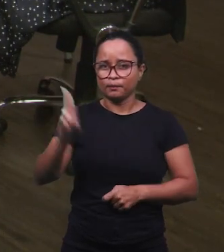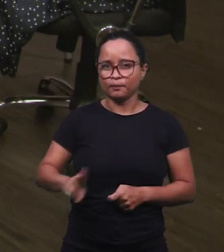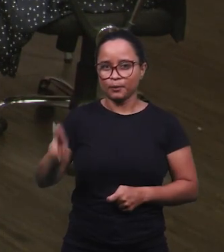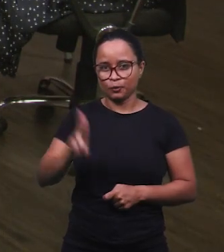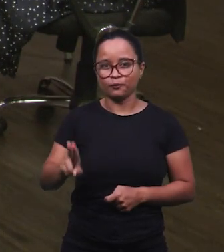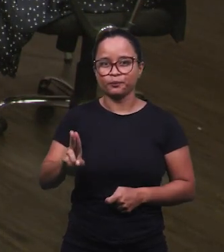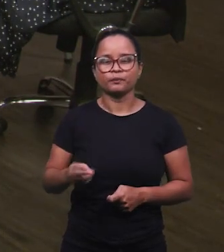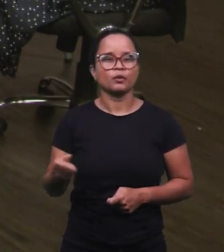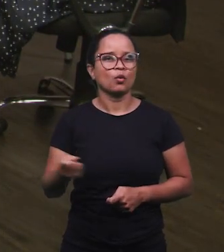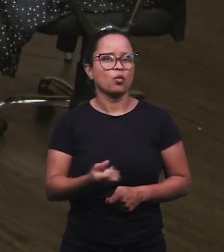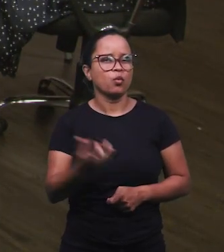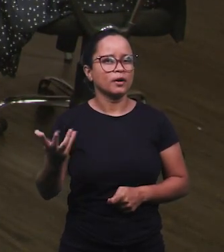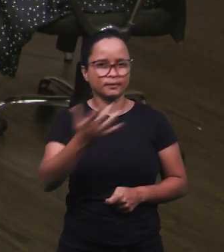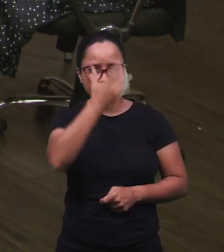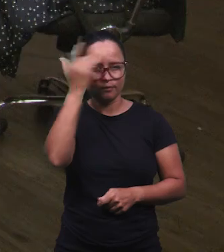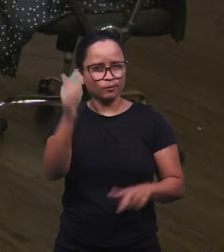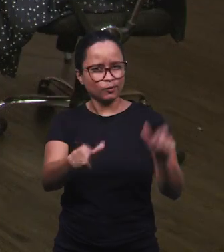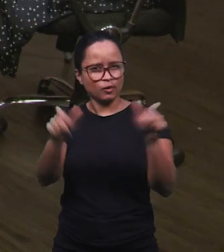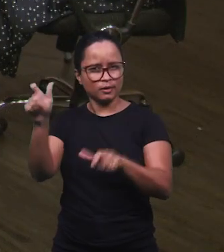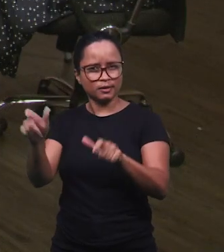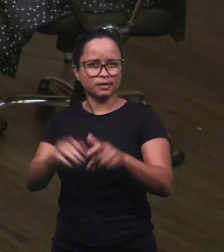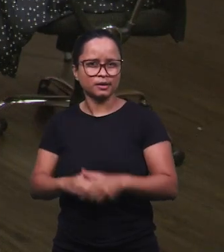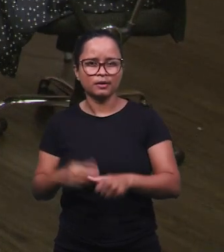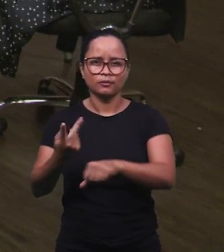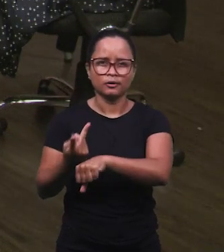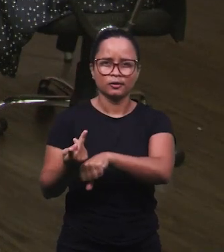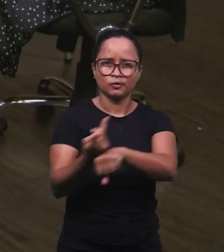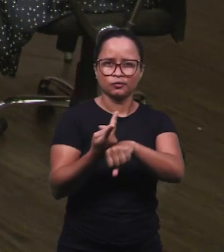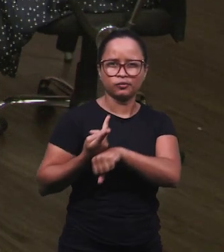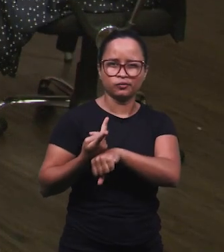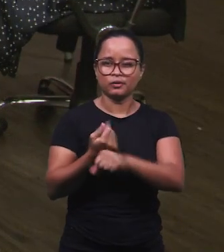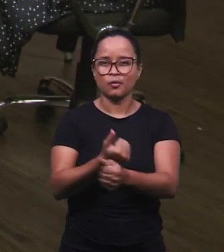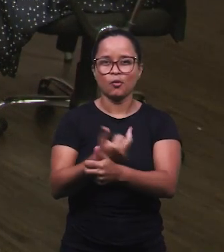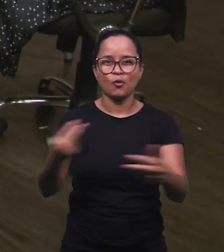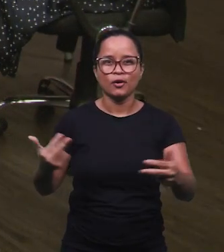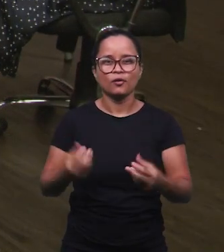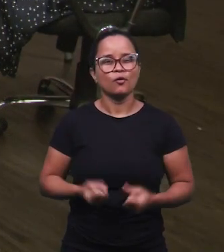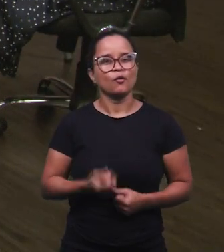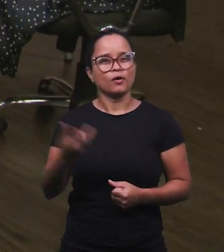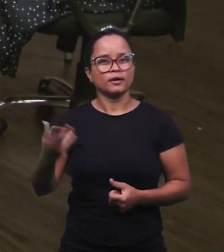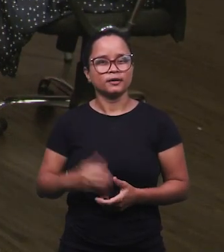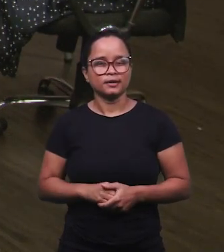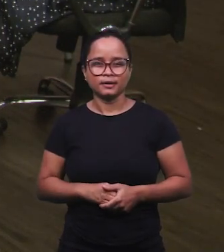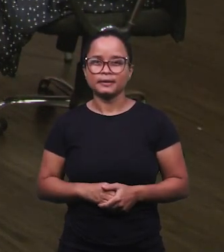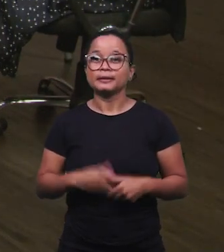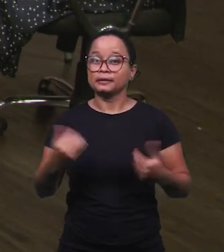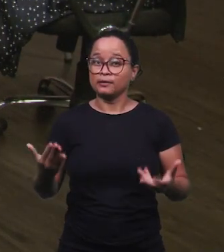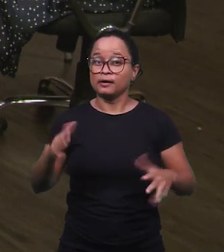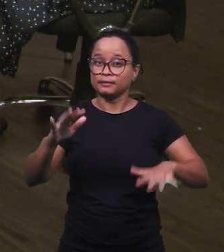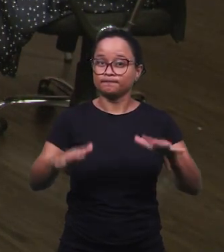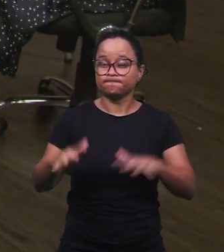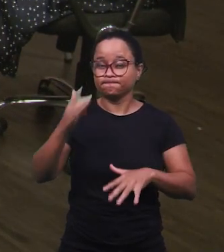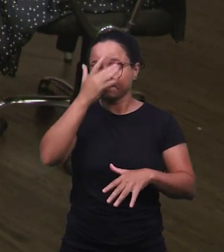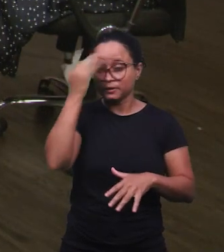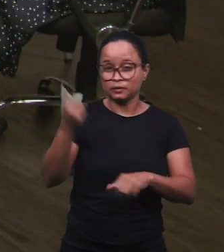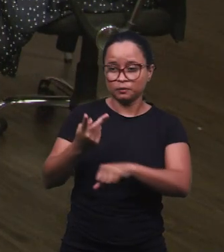porque ali, quantas pessoas elas estão procurando as coisas. Pessoas que, por exemplo, quando a pessoa